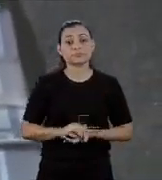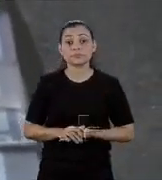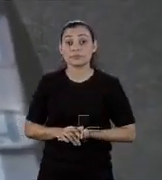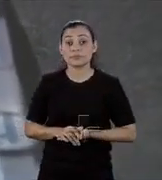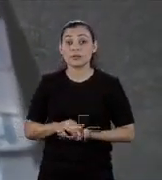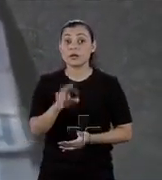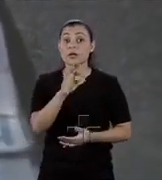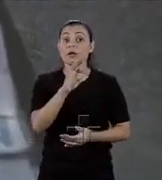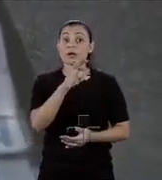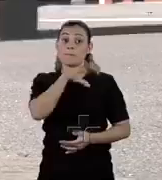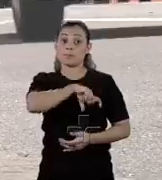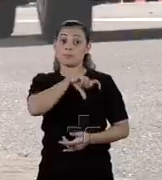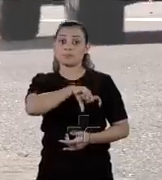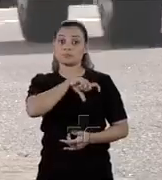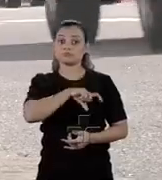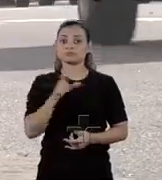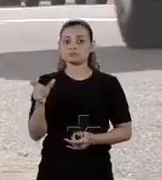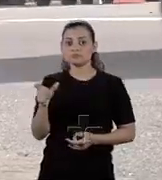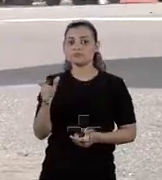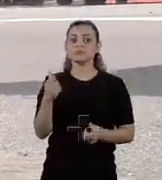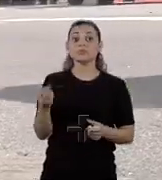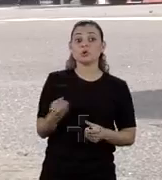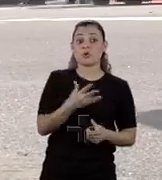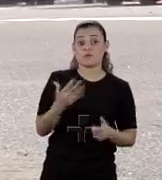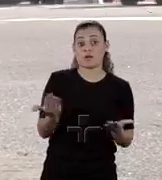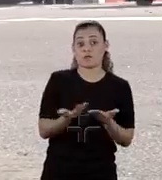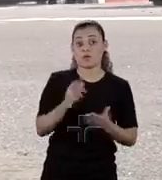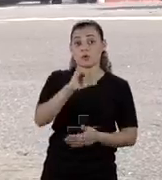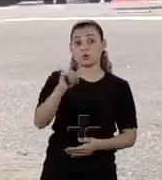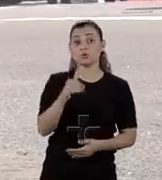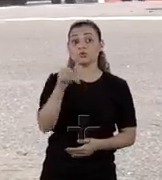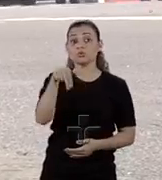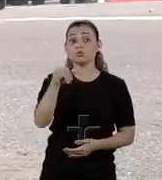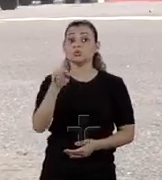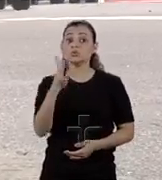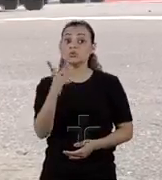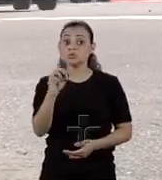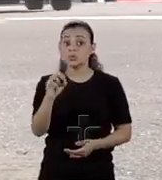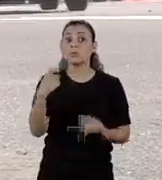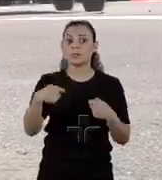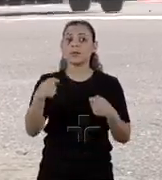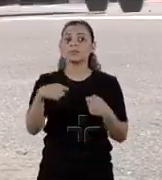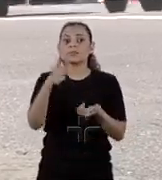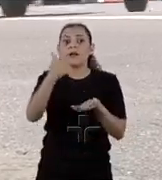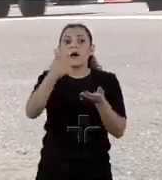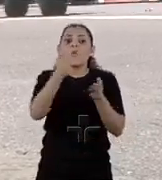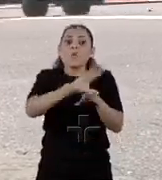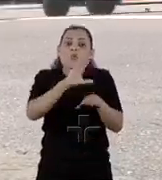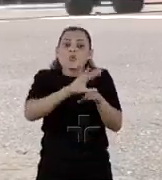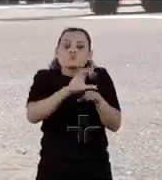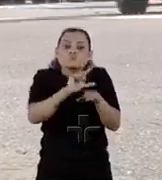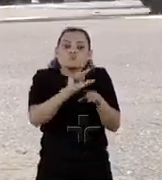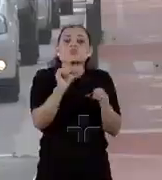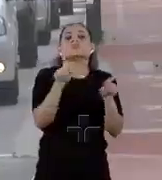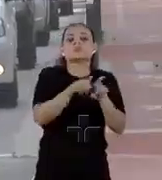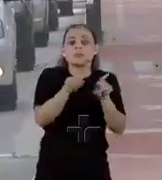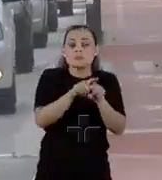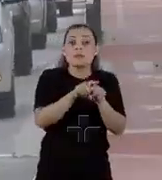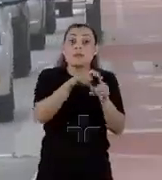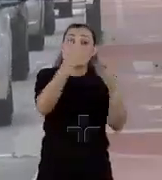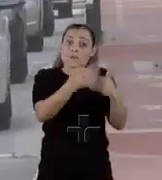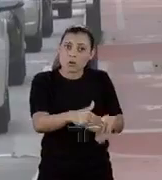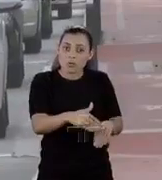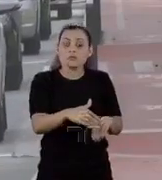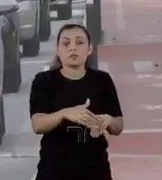Motoristas que renovarem a Carteira Nacional de Habilitação a partir de junho deverão realizar um curso teórico e uma prova, além do exame médico, que já é obrigatório.